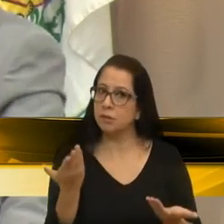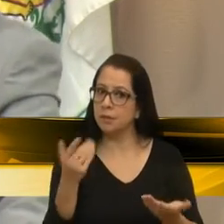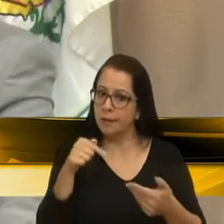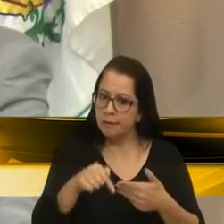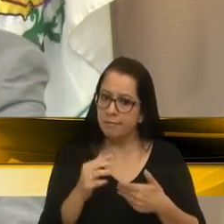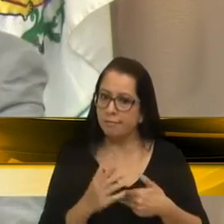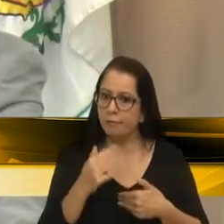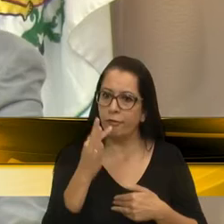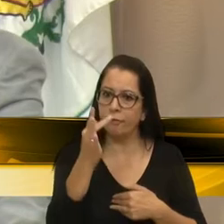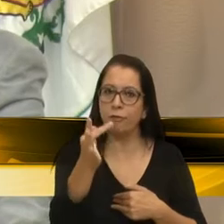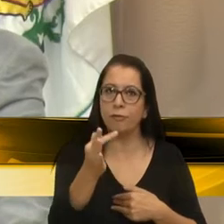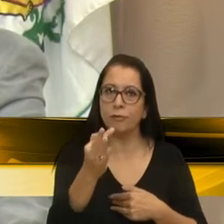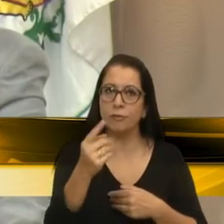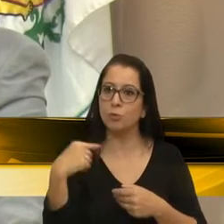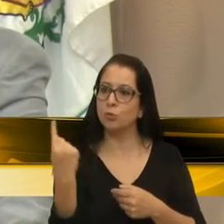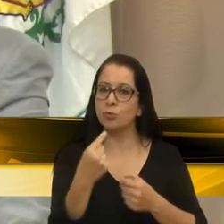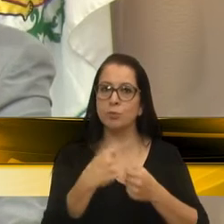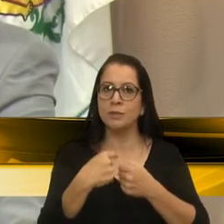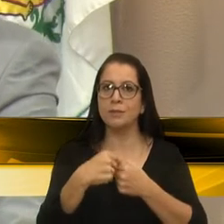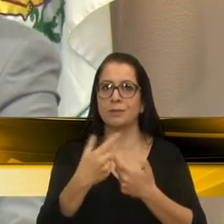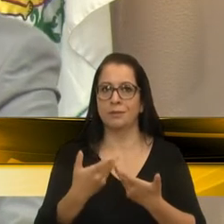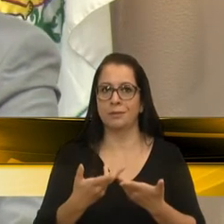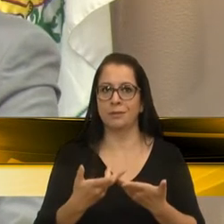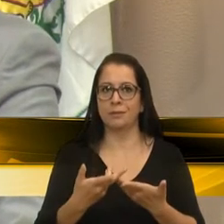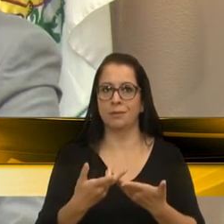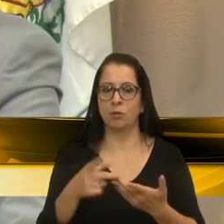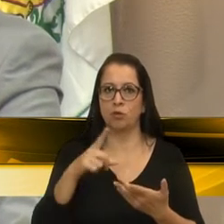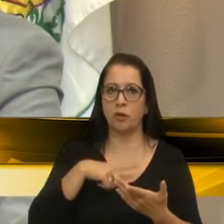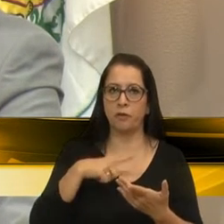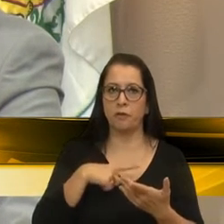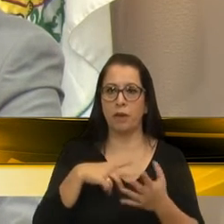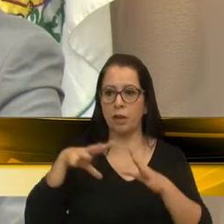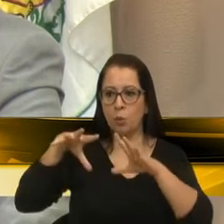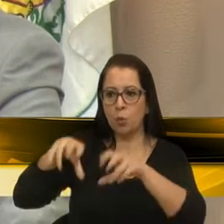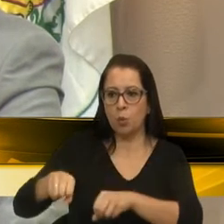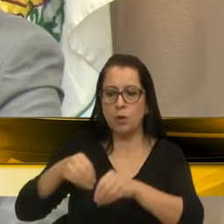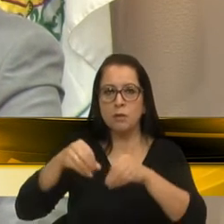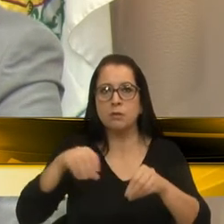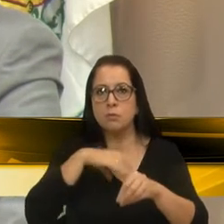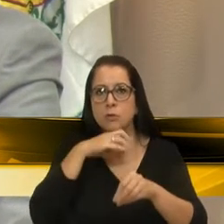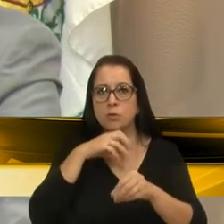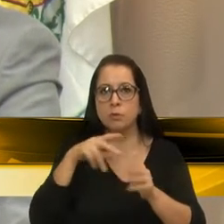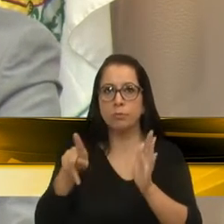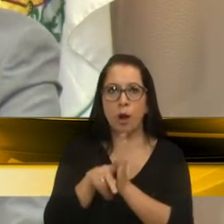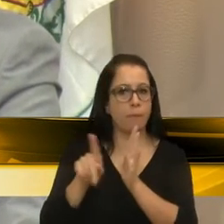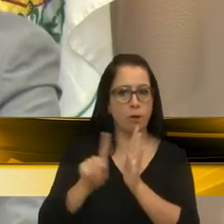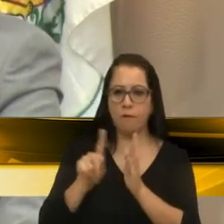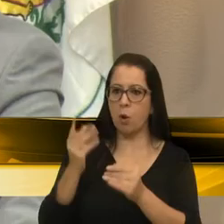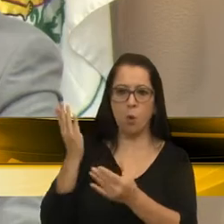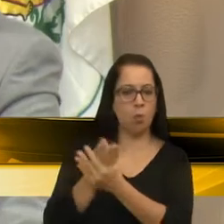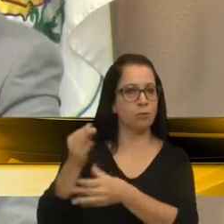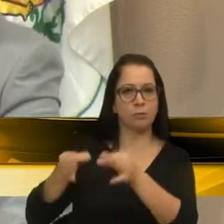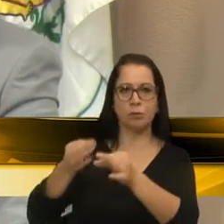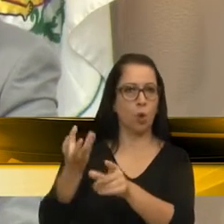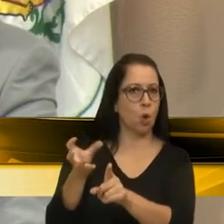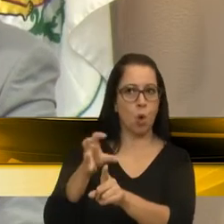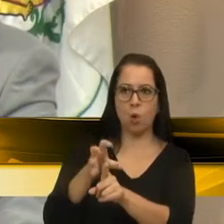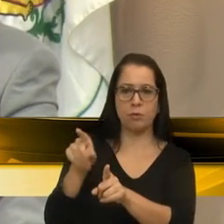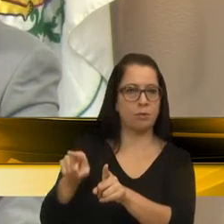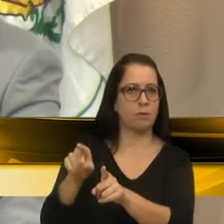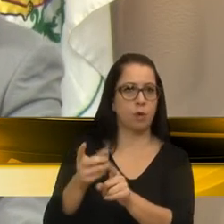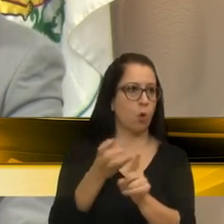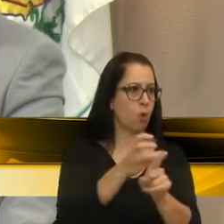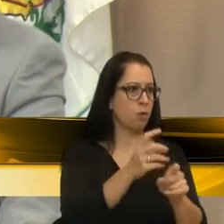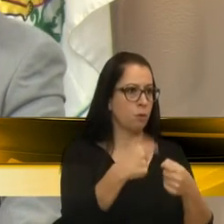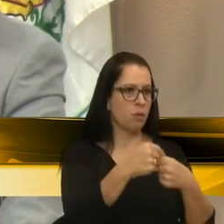para frente com os municípios, onde, quando tiver alguma invasão de algum terreno, os proprietários não vão mais entrar na justiça contra os invasores, vão